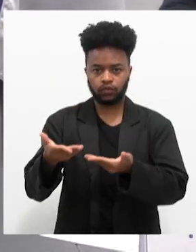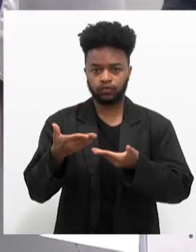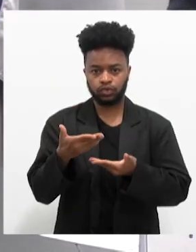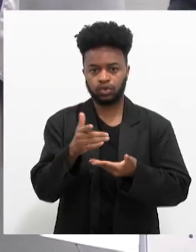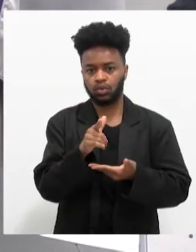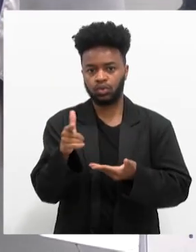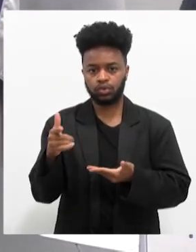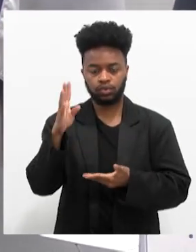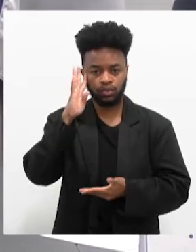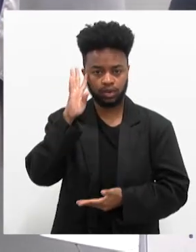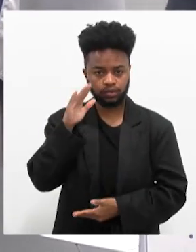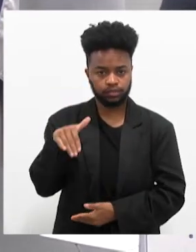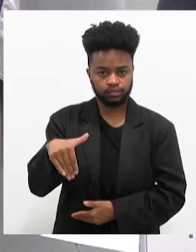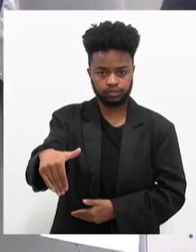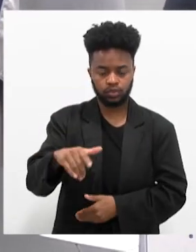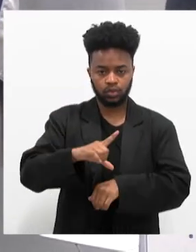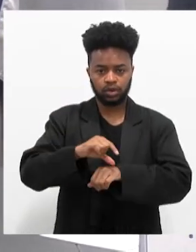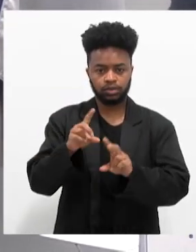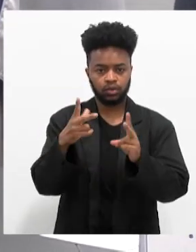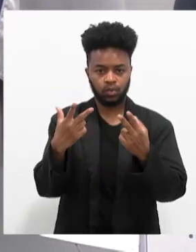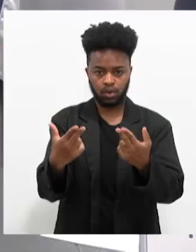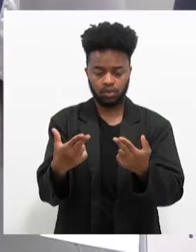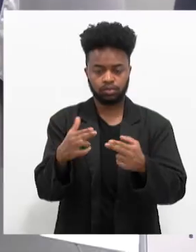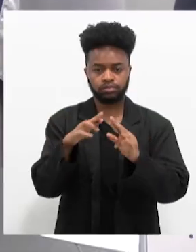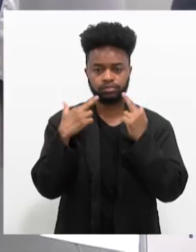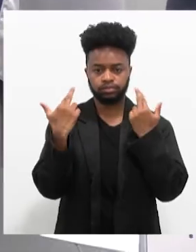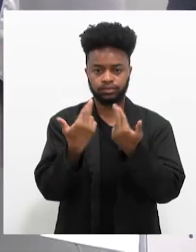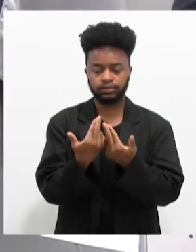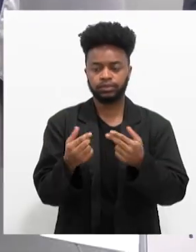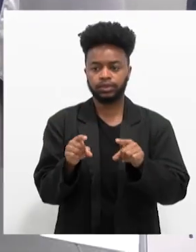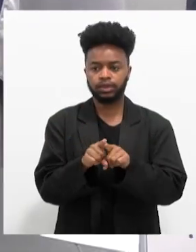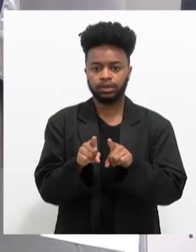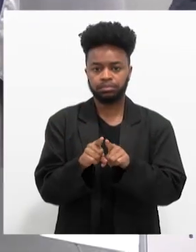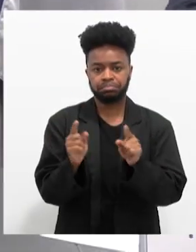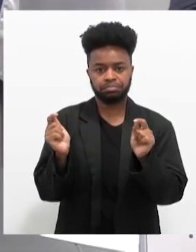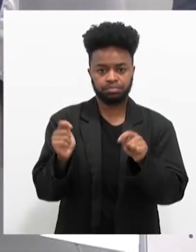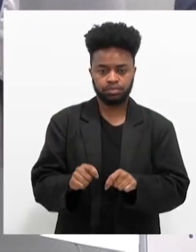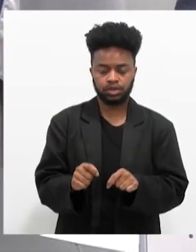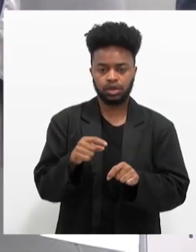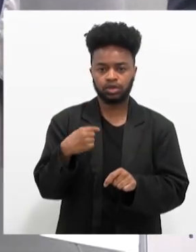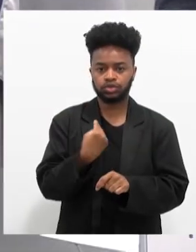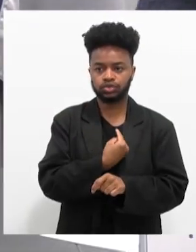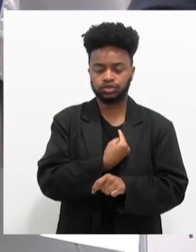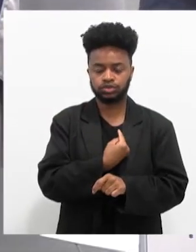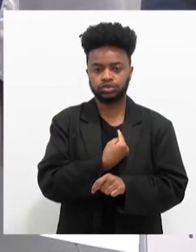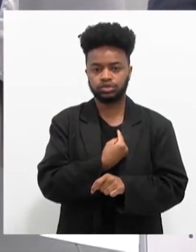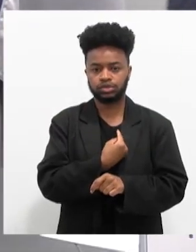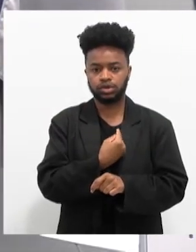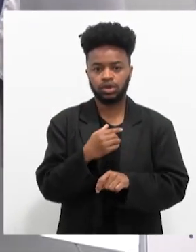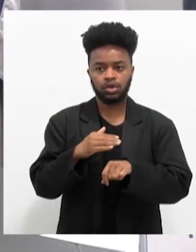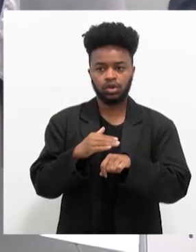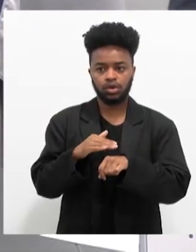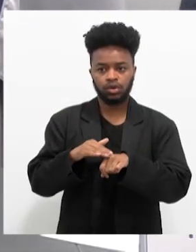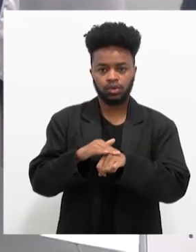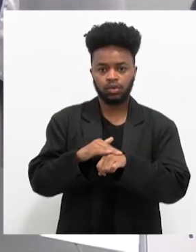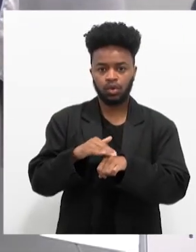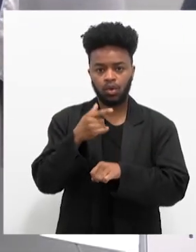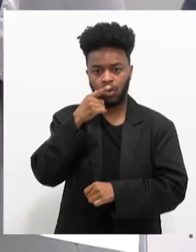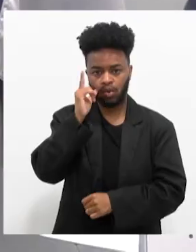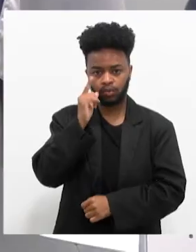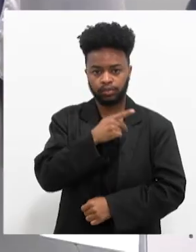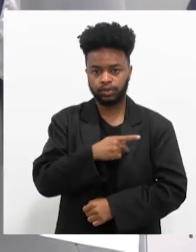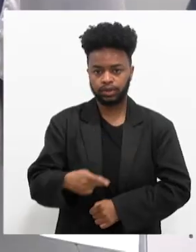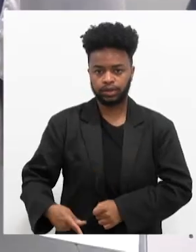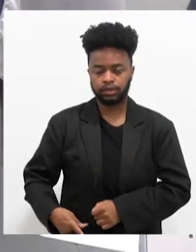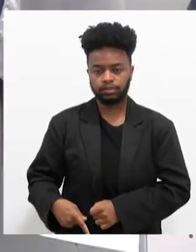próxima quarta-feira, no mesmo horário, e com a possibilidade da gente, eventualmente, numa conversa ontem com a presidência, da gente